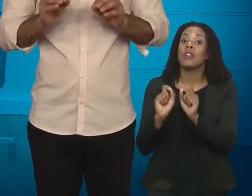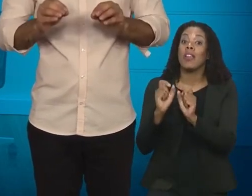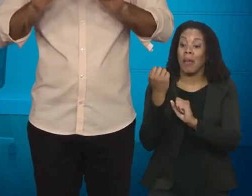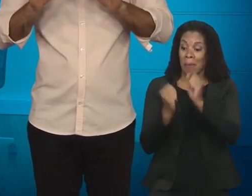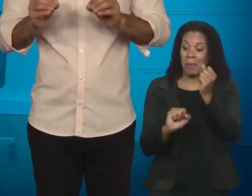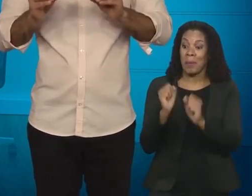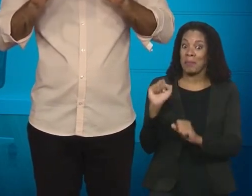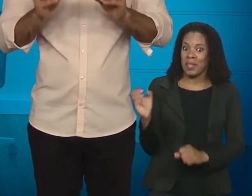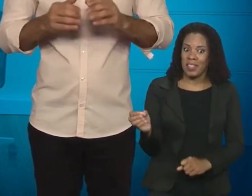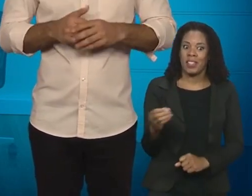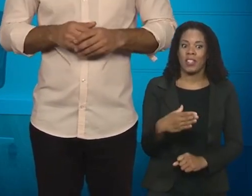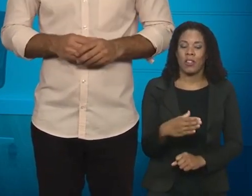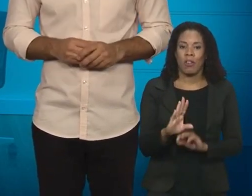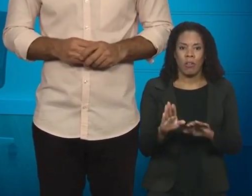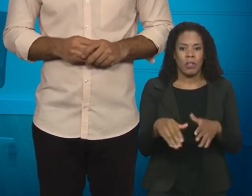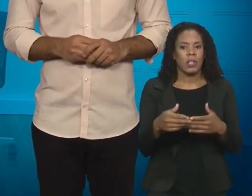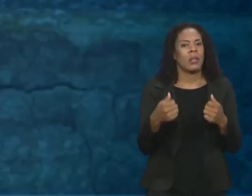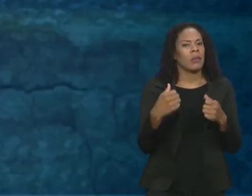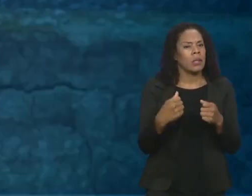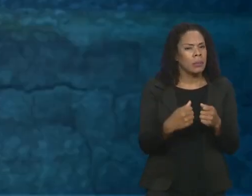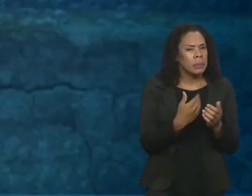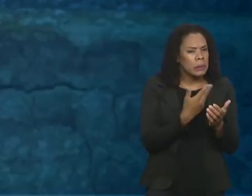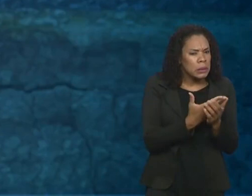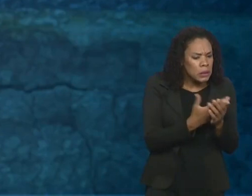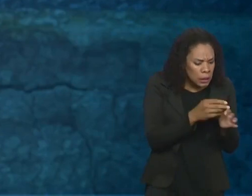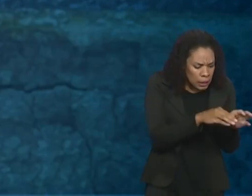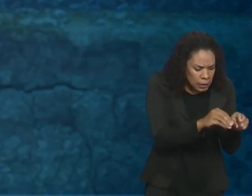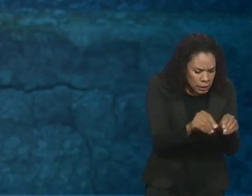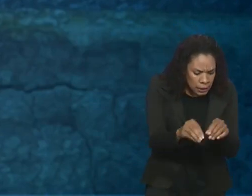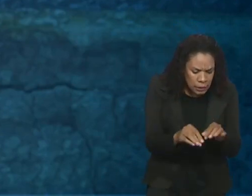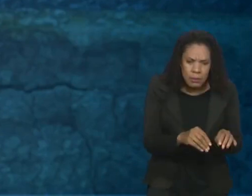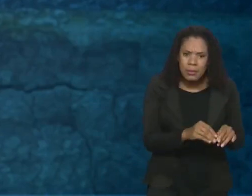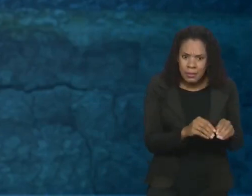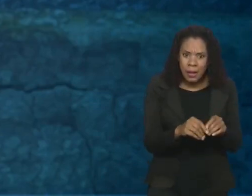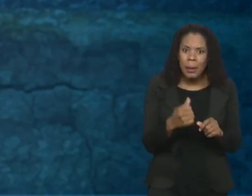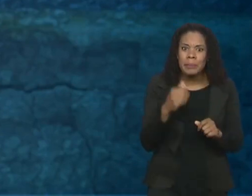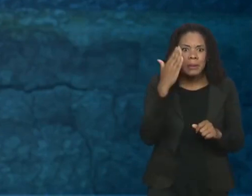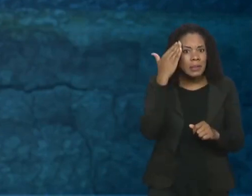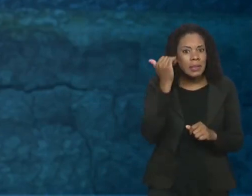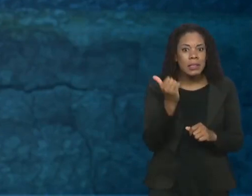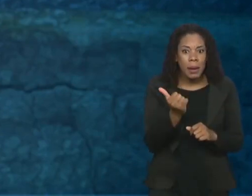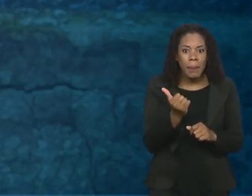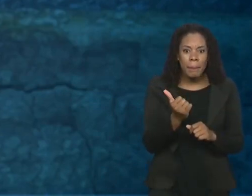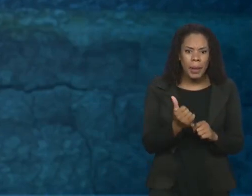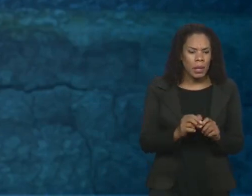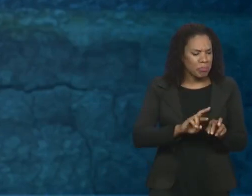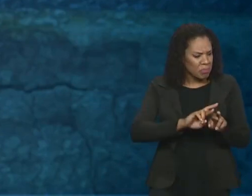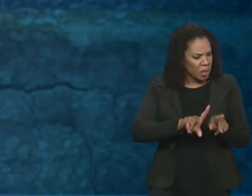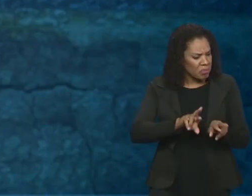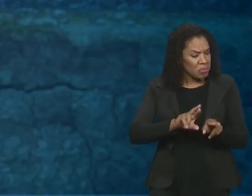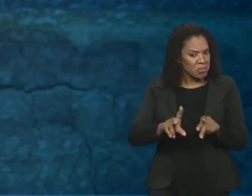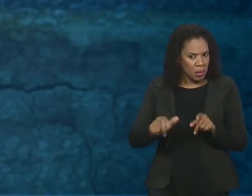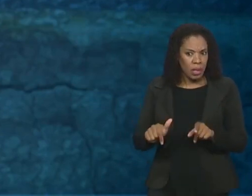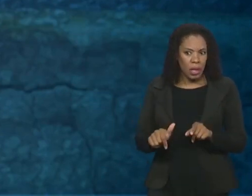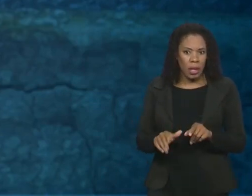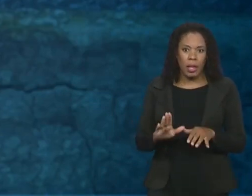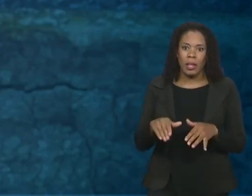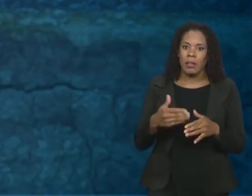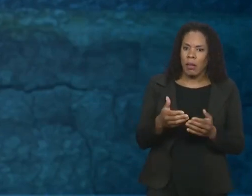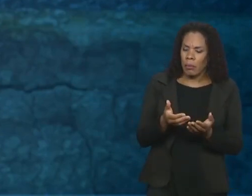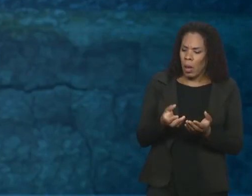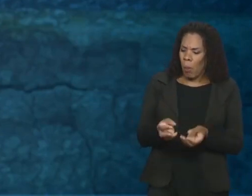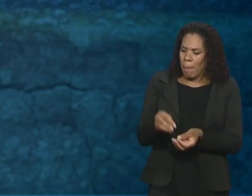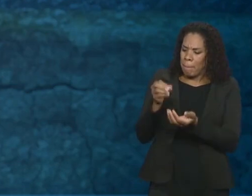com todos os estudos de solo necessários. Conhecer as fases do solo e as relações entre elas a partir dos parâmetros de peso e volume